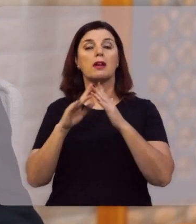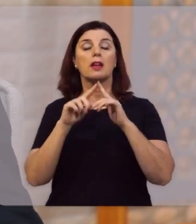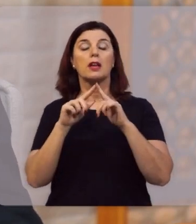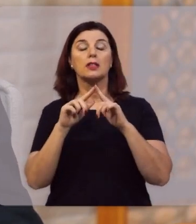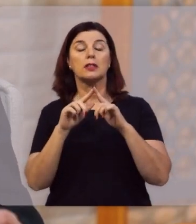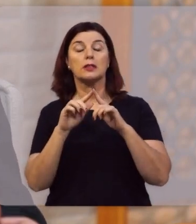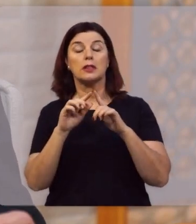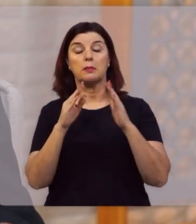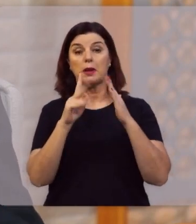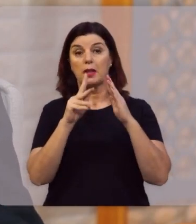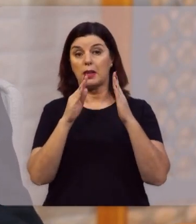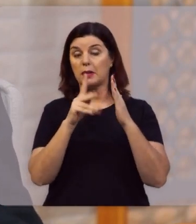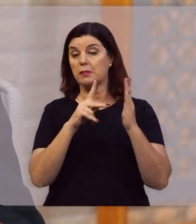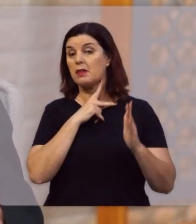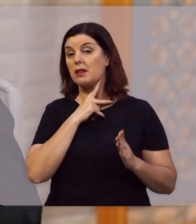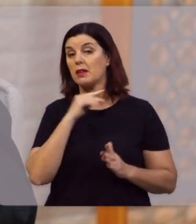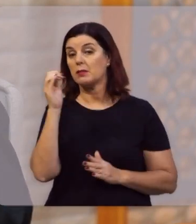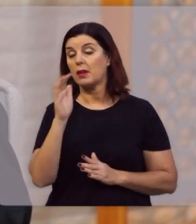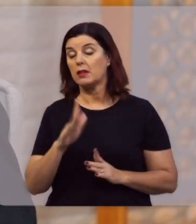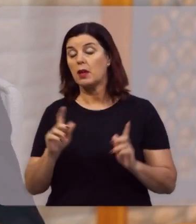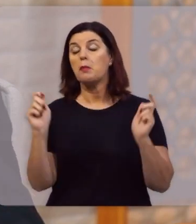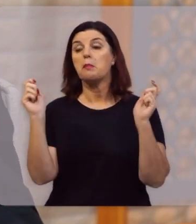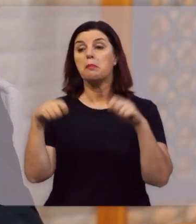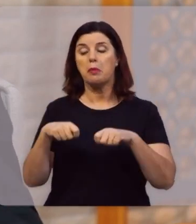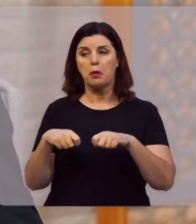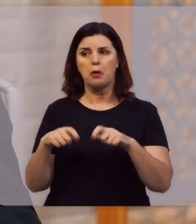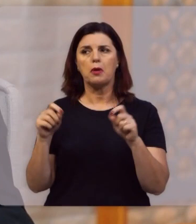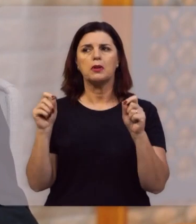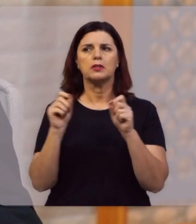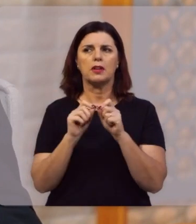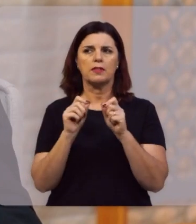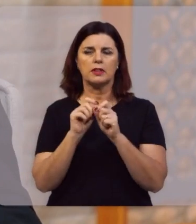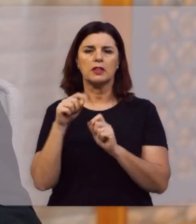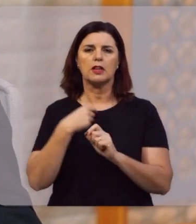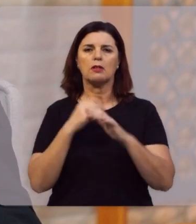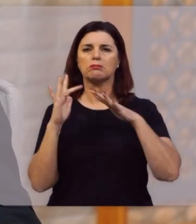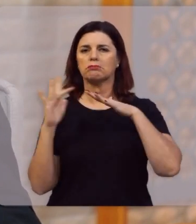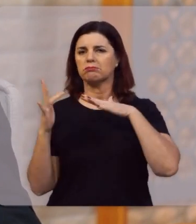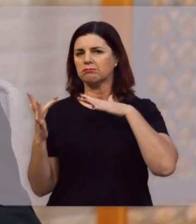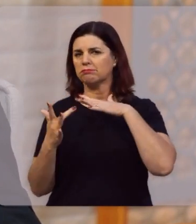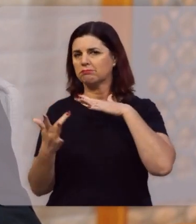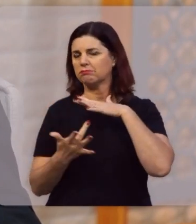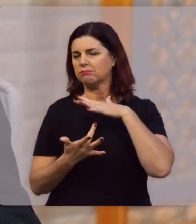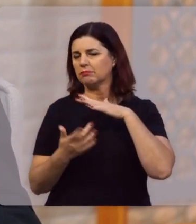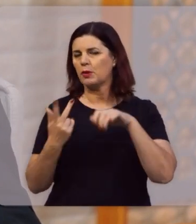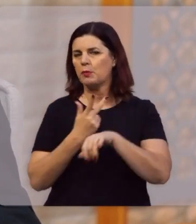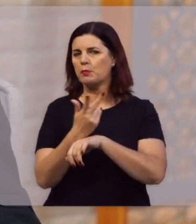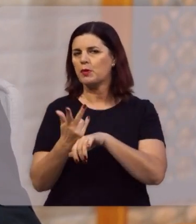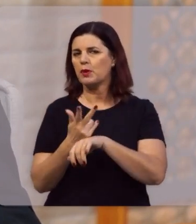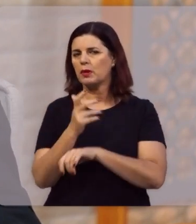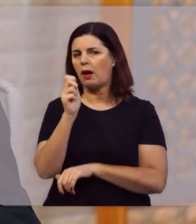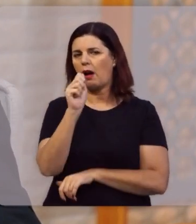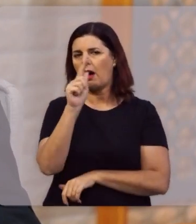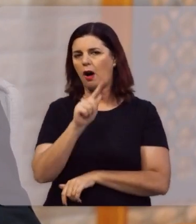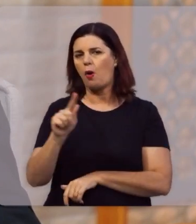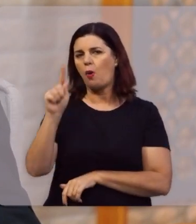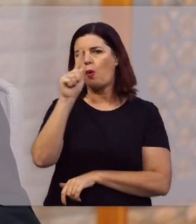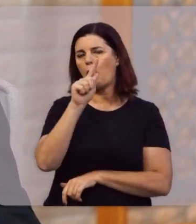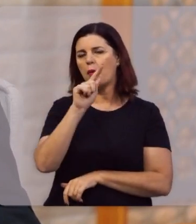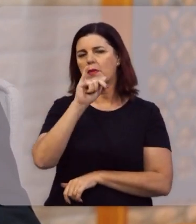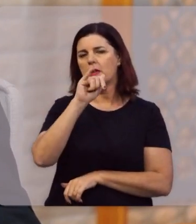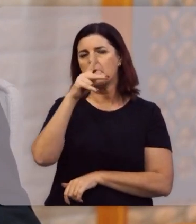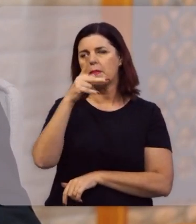Presbiteriana do Brasil você pode fazer isso lá nas nossas mídias sociais procurando sempre o arroba